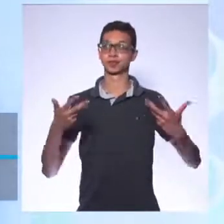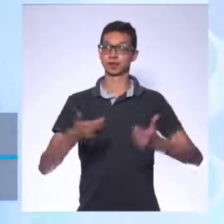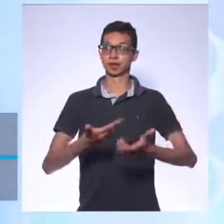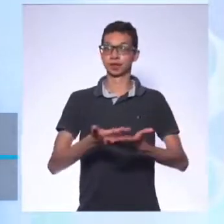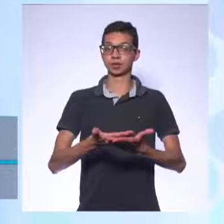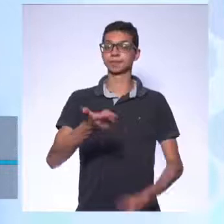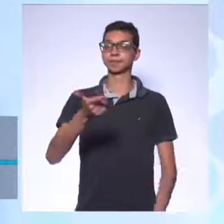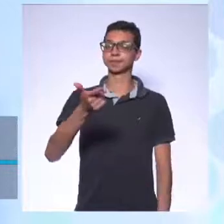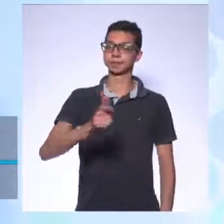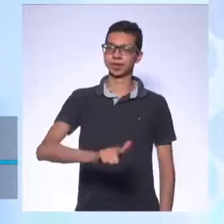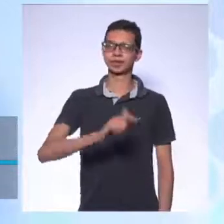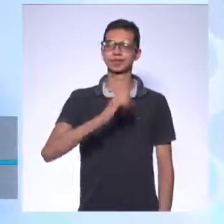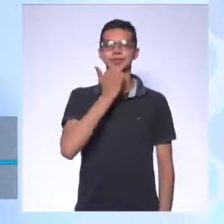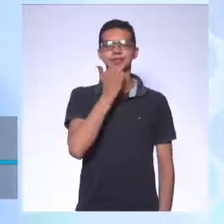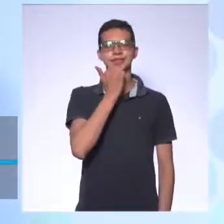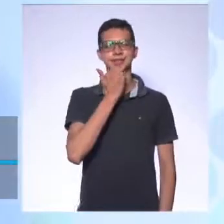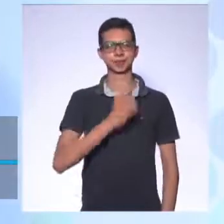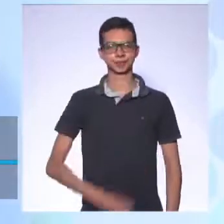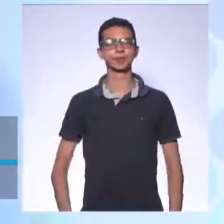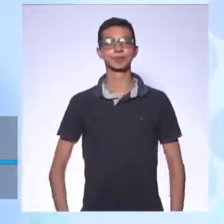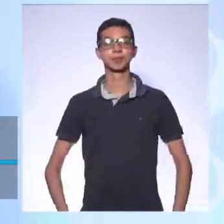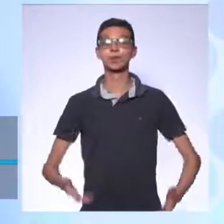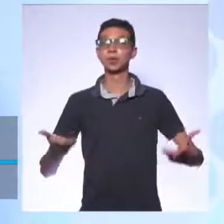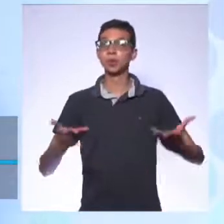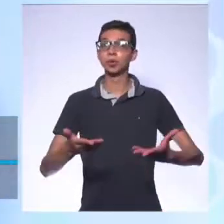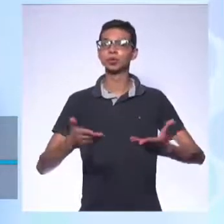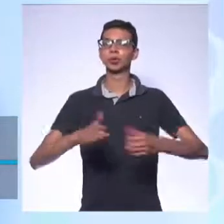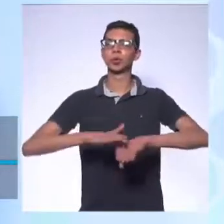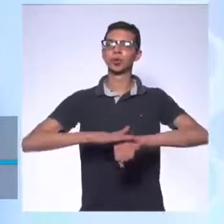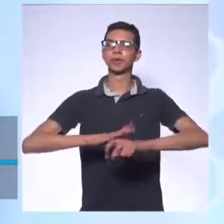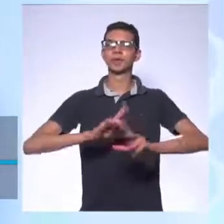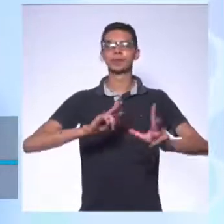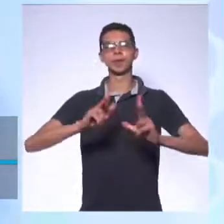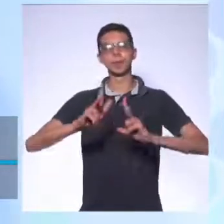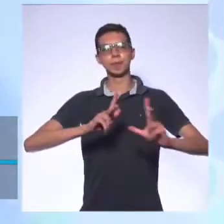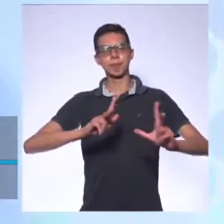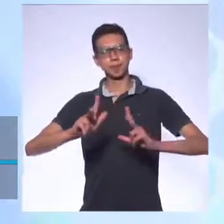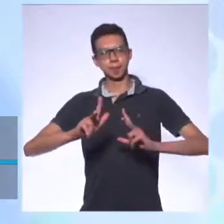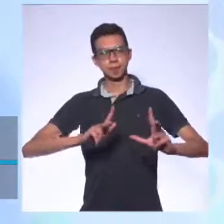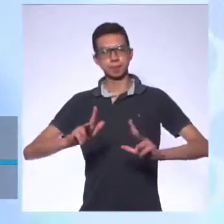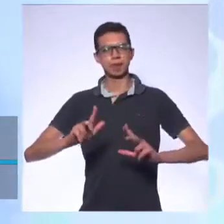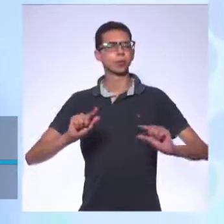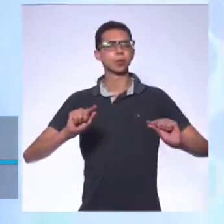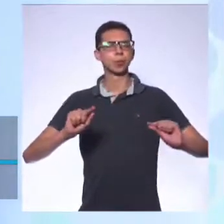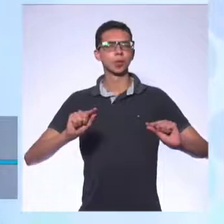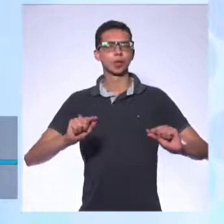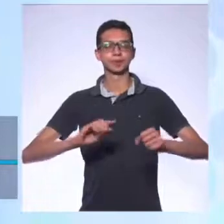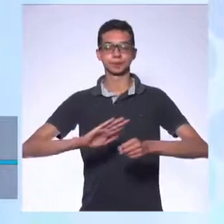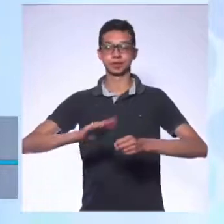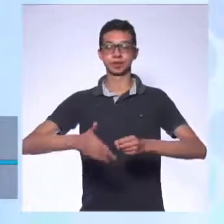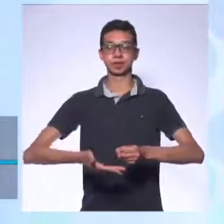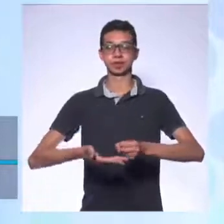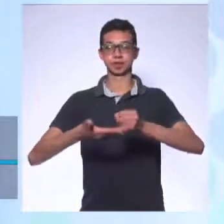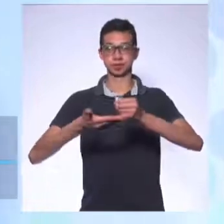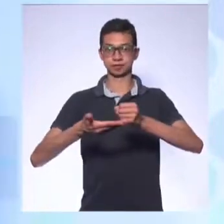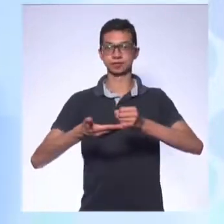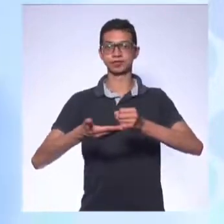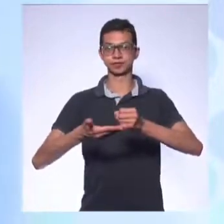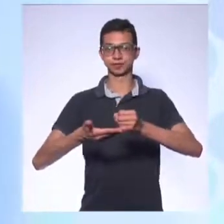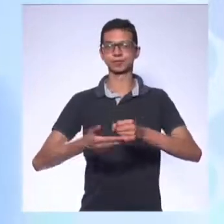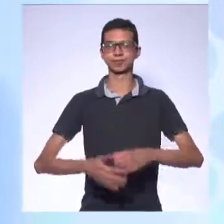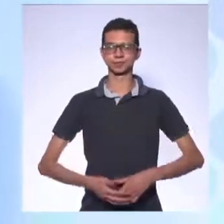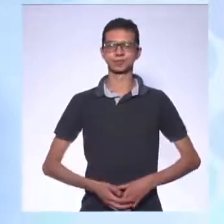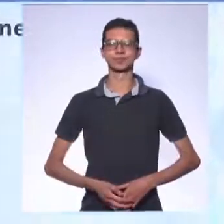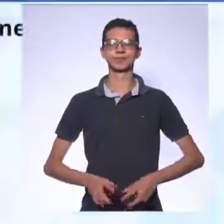aula de ciências. Hoje nós vamos conversar aí um pouquinho sobre desenvolvimento sustentável, né? Um assunto aí que está na ordem